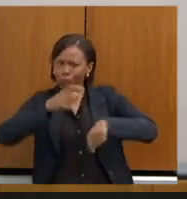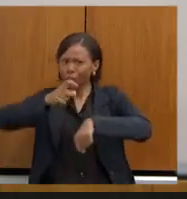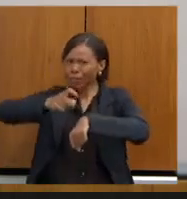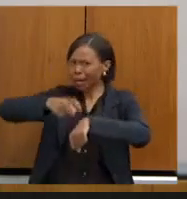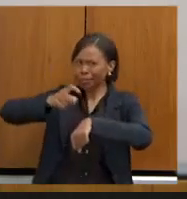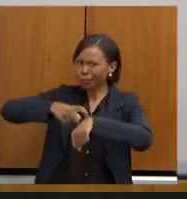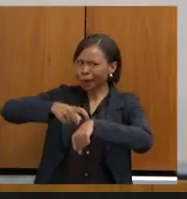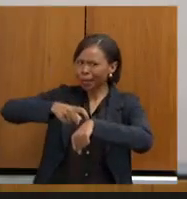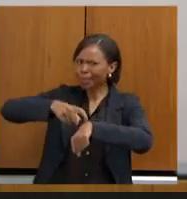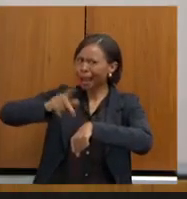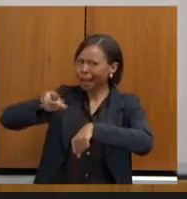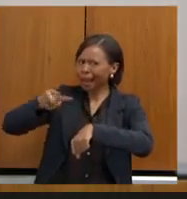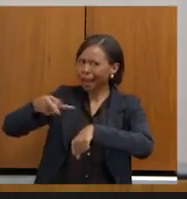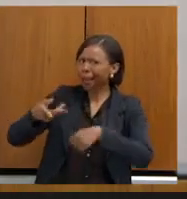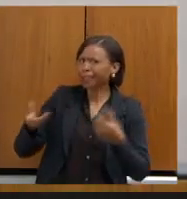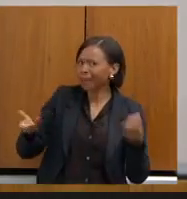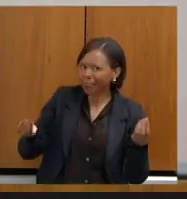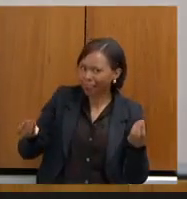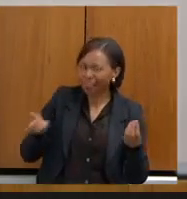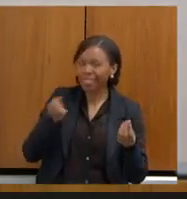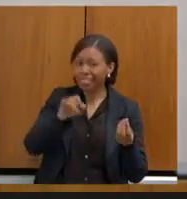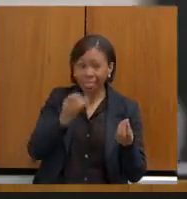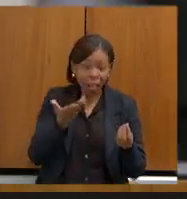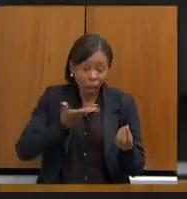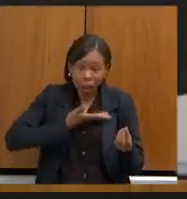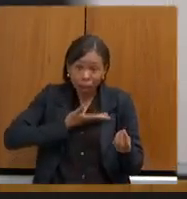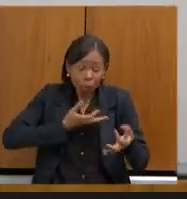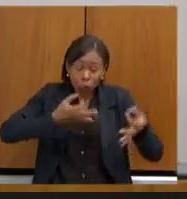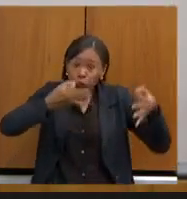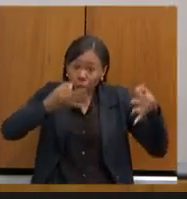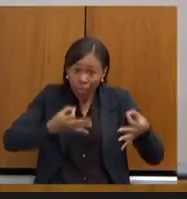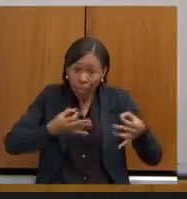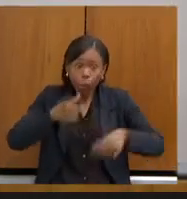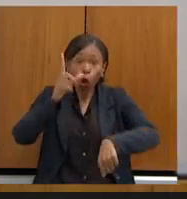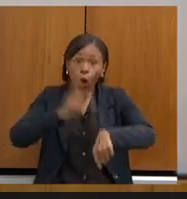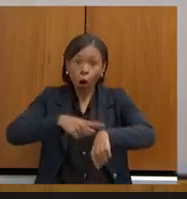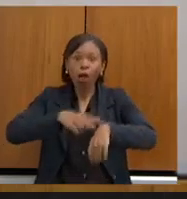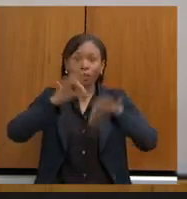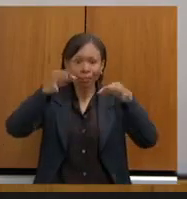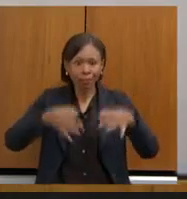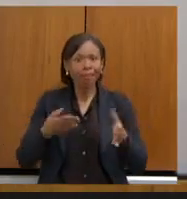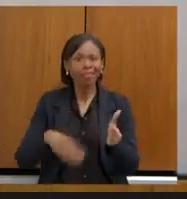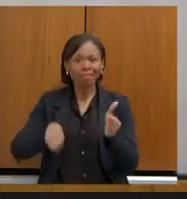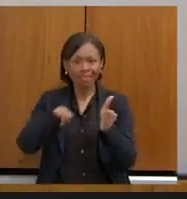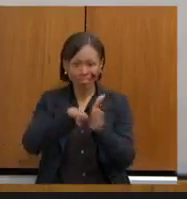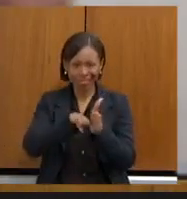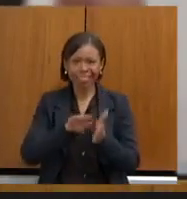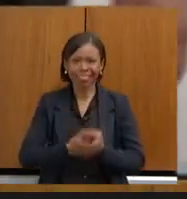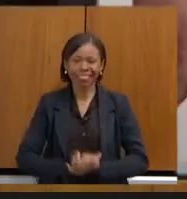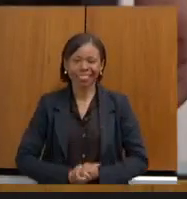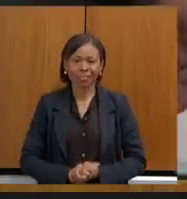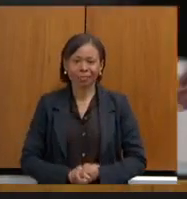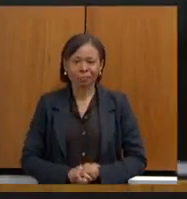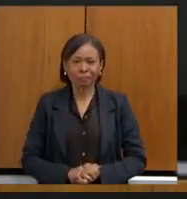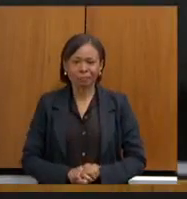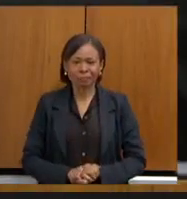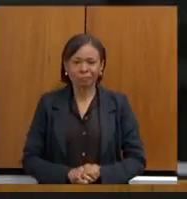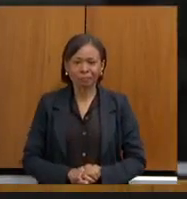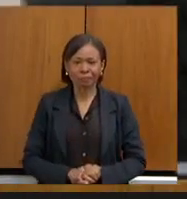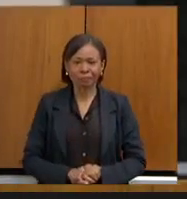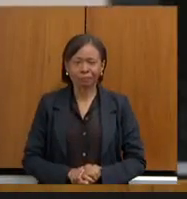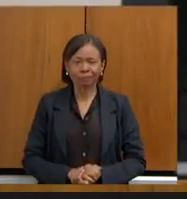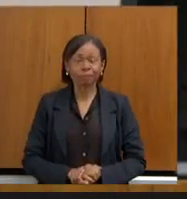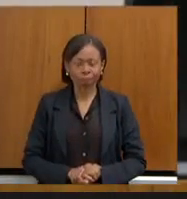cedo não mas não é um amigo certo ele tarde o leite rodante é a